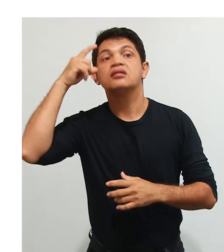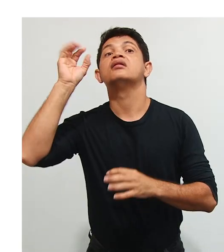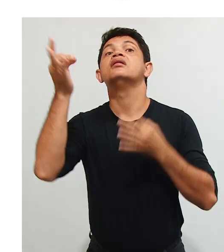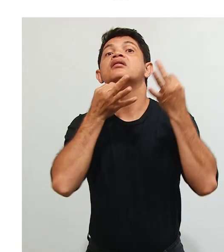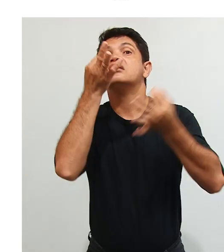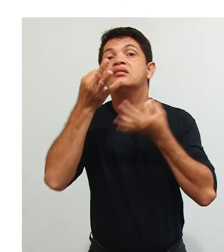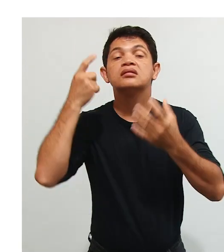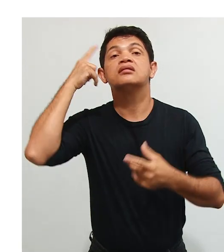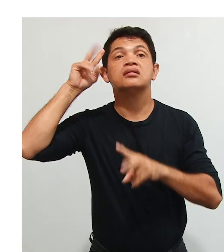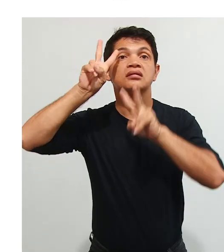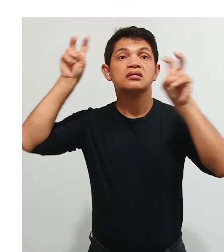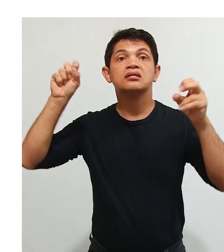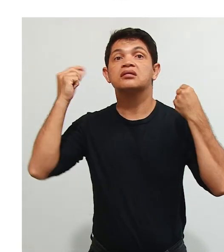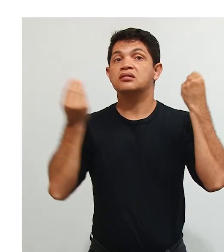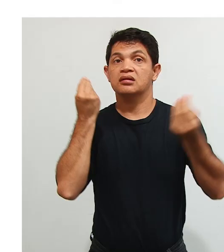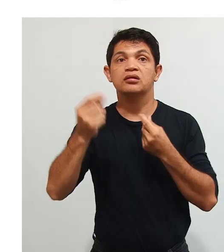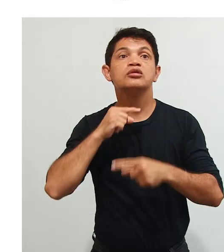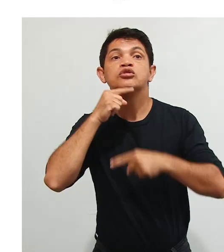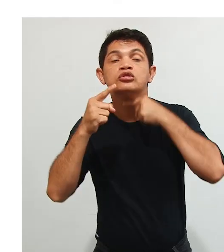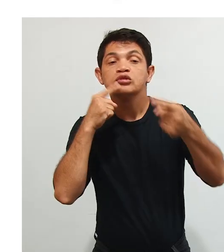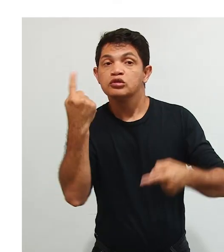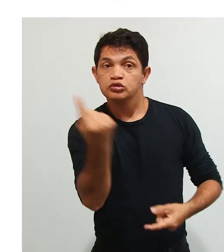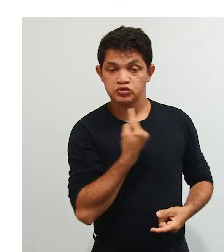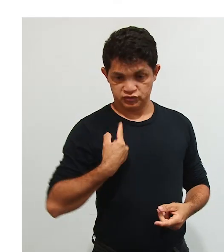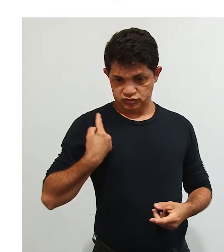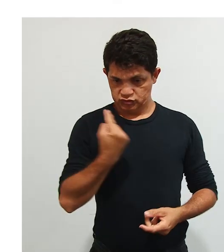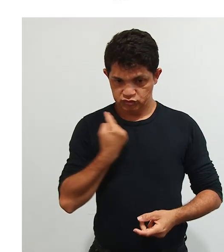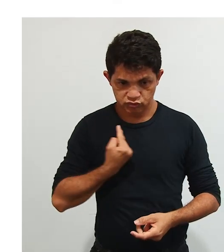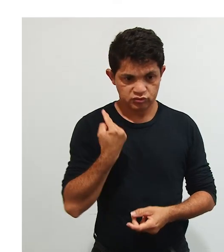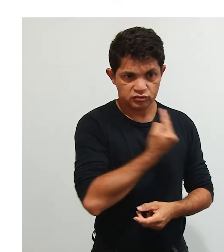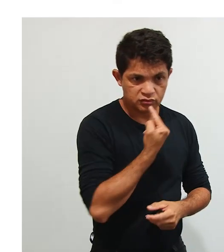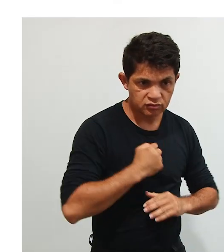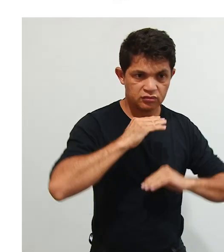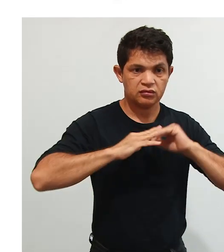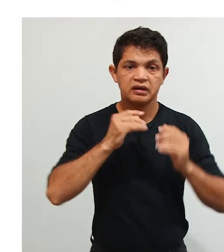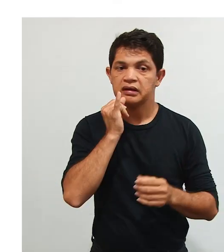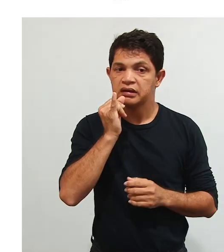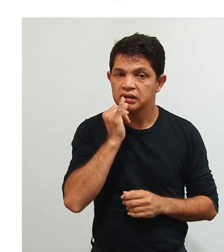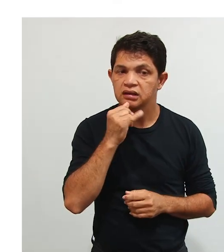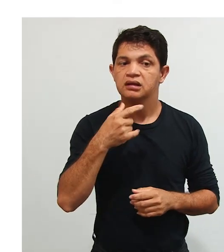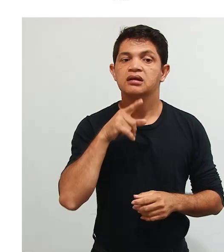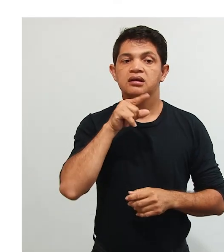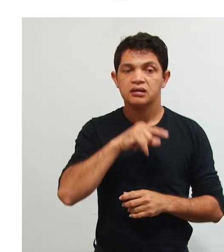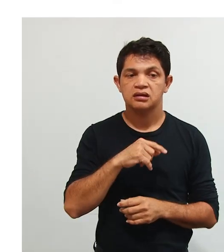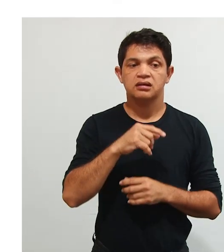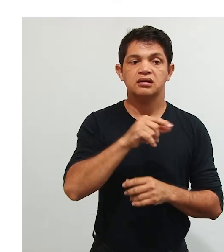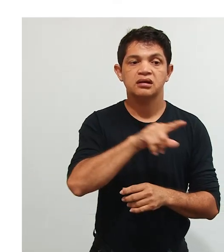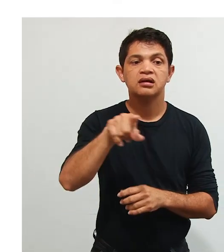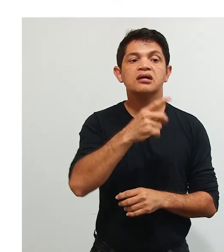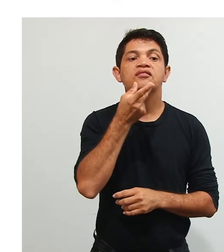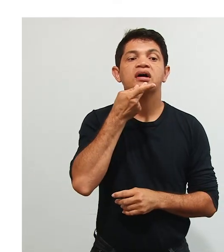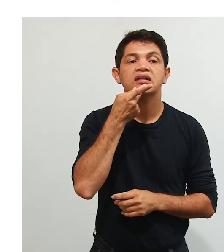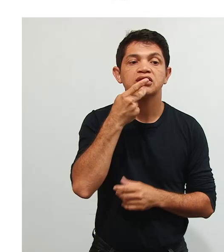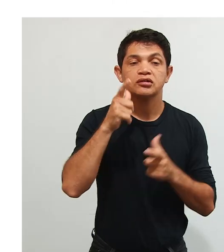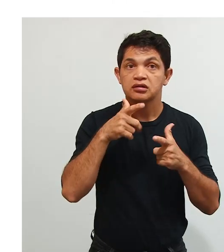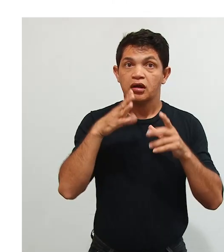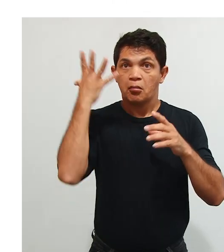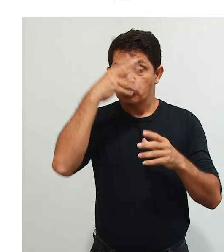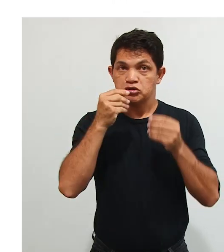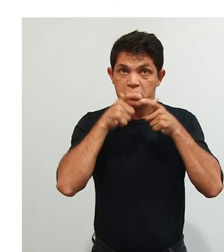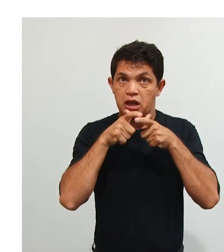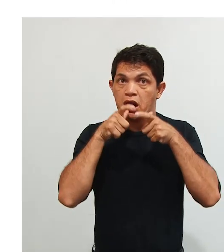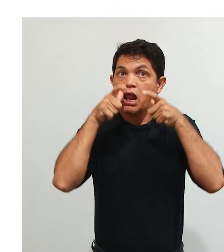aquilo, isso é individual. Então, na frase, essa árvore é bonita, essa árvore é